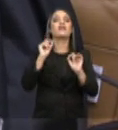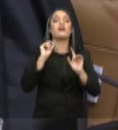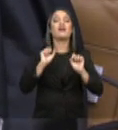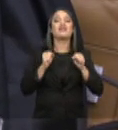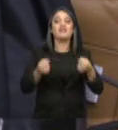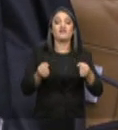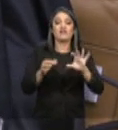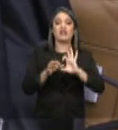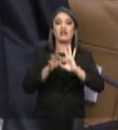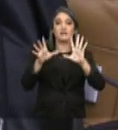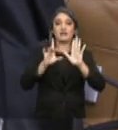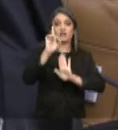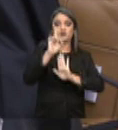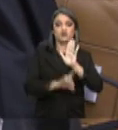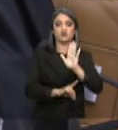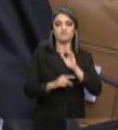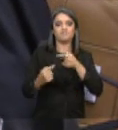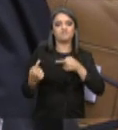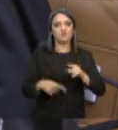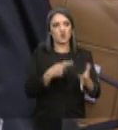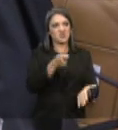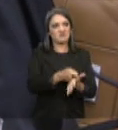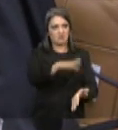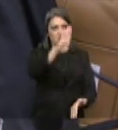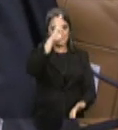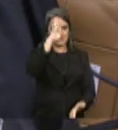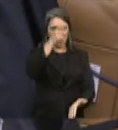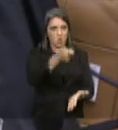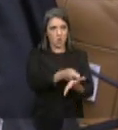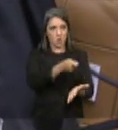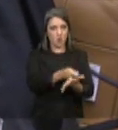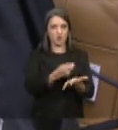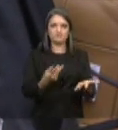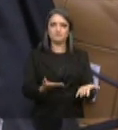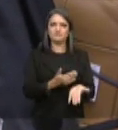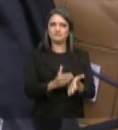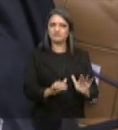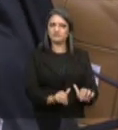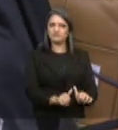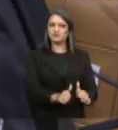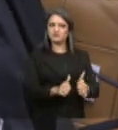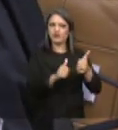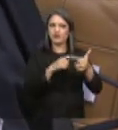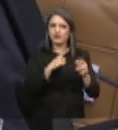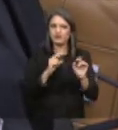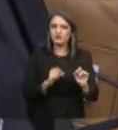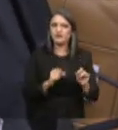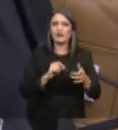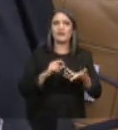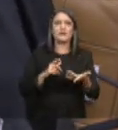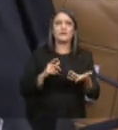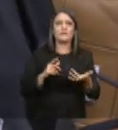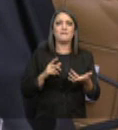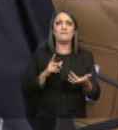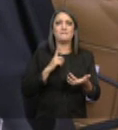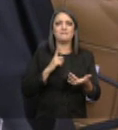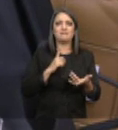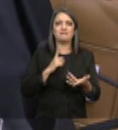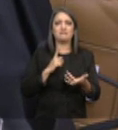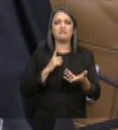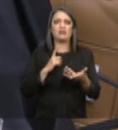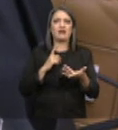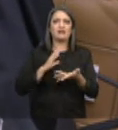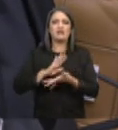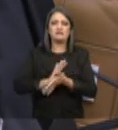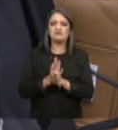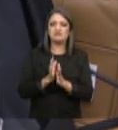do direito contra o militarismo renascente que caminhava no sentido de dissimular o